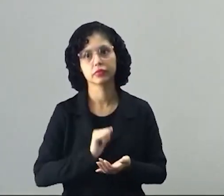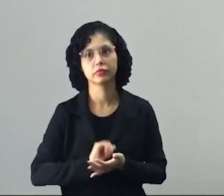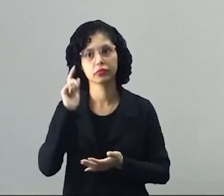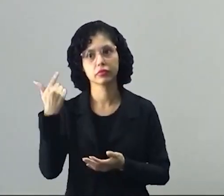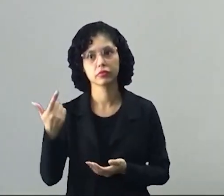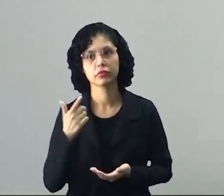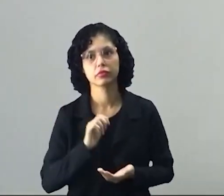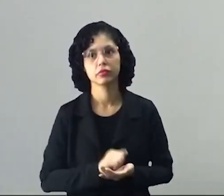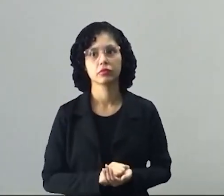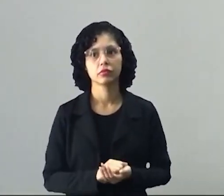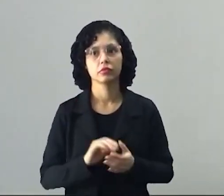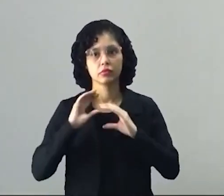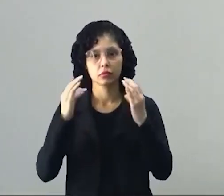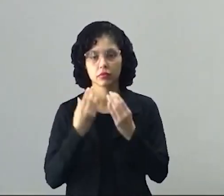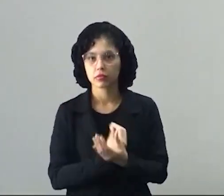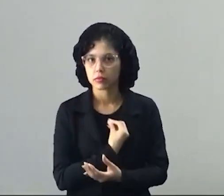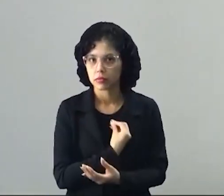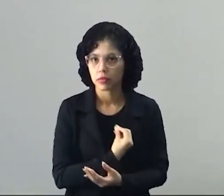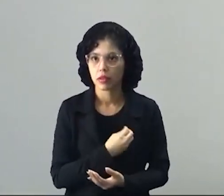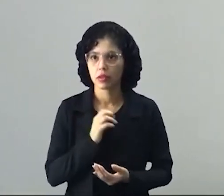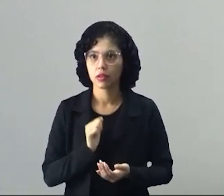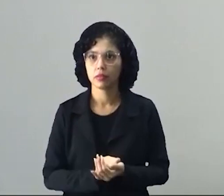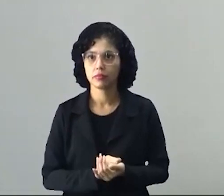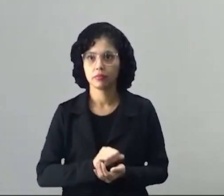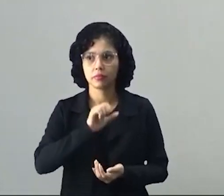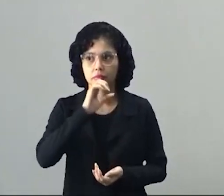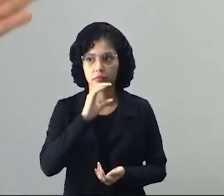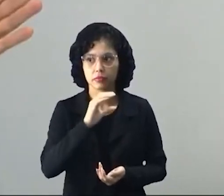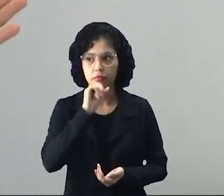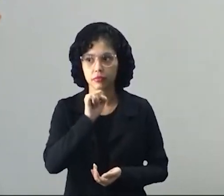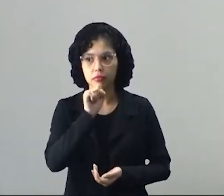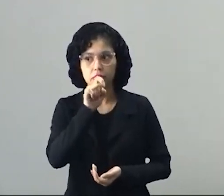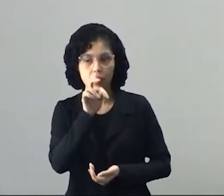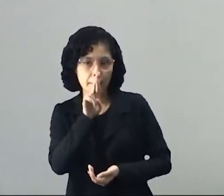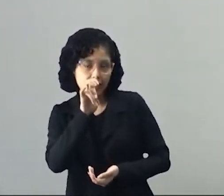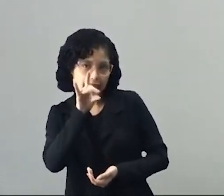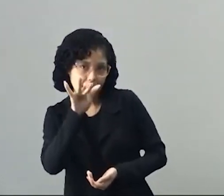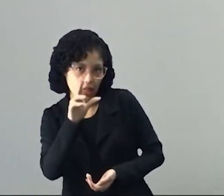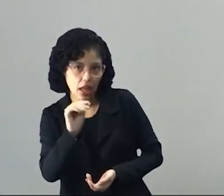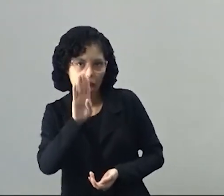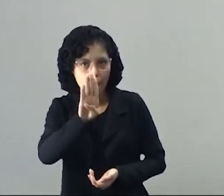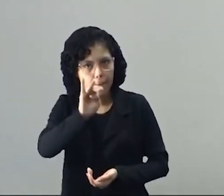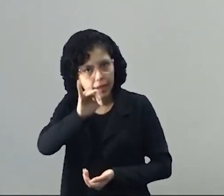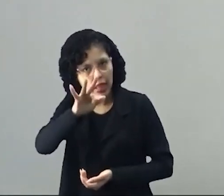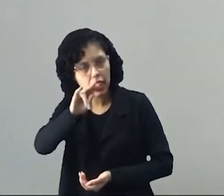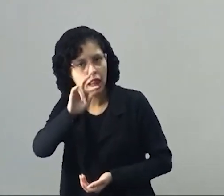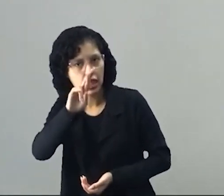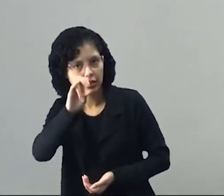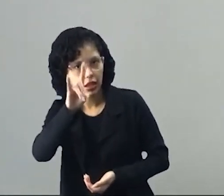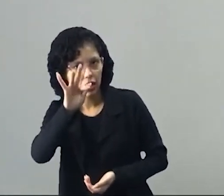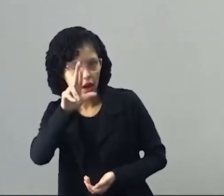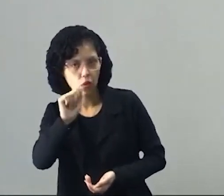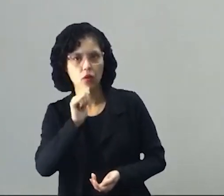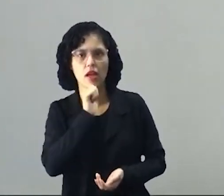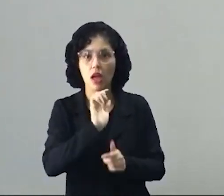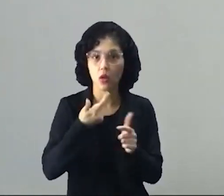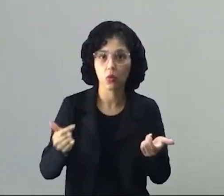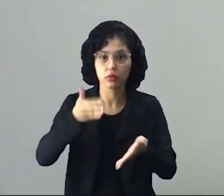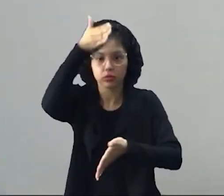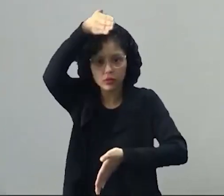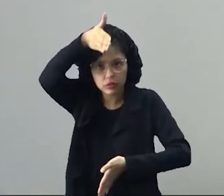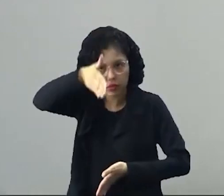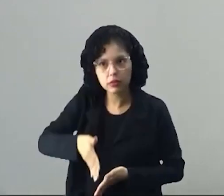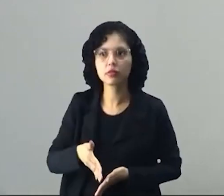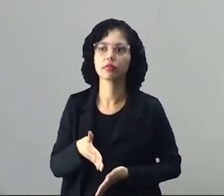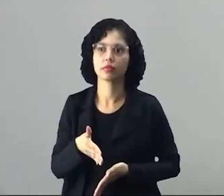aos outros organismos vivos, é a questão da simetria bilateral. Então, o que é a simetria bilateral? É quando você